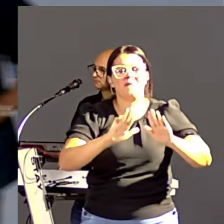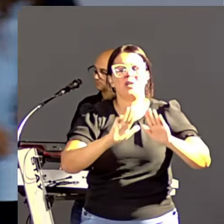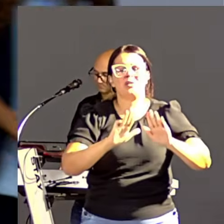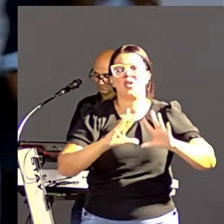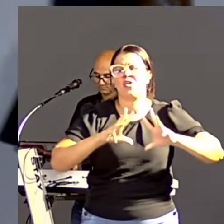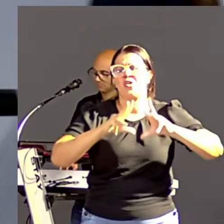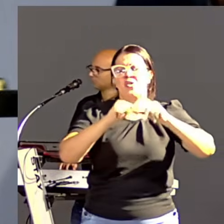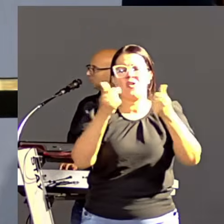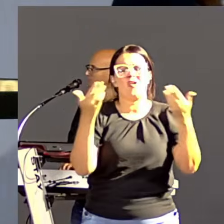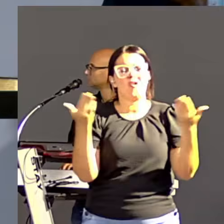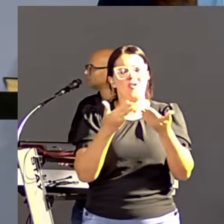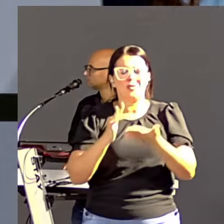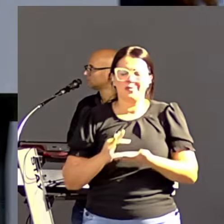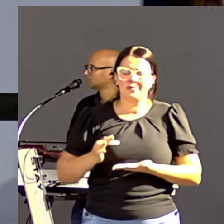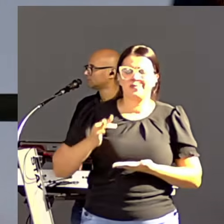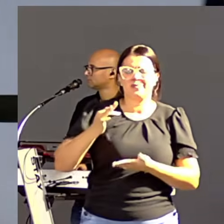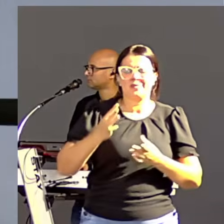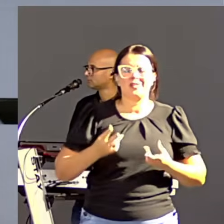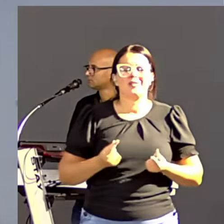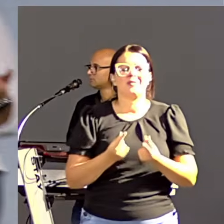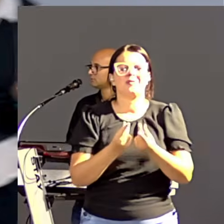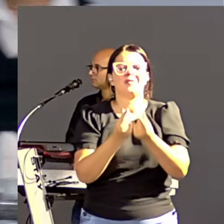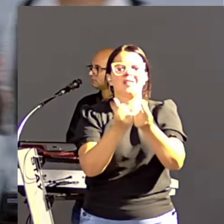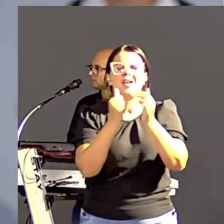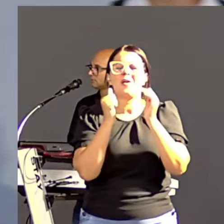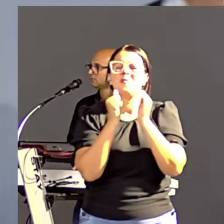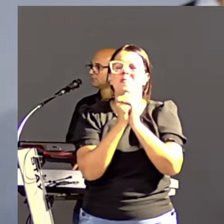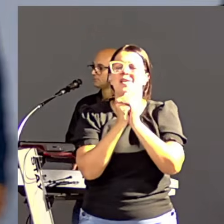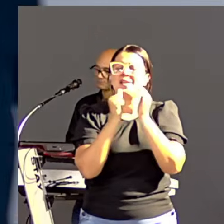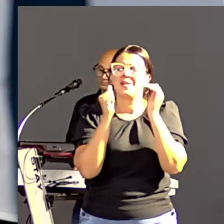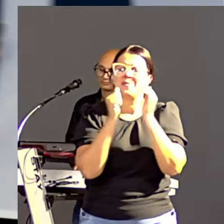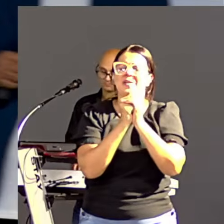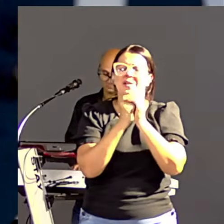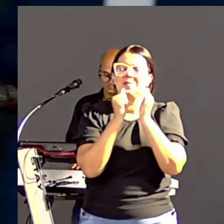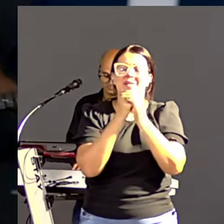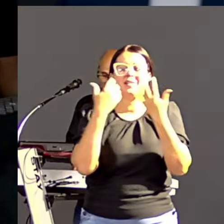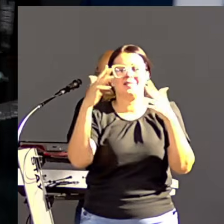todos, hoje e para sempre. Amém, amém e